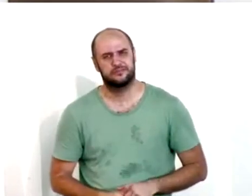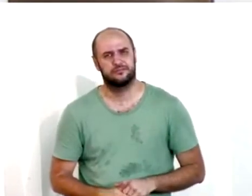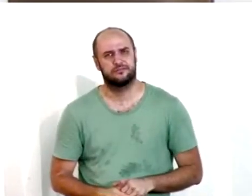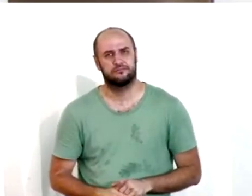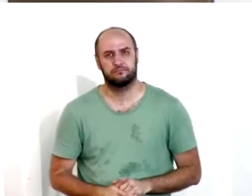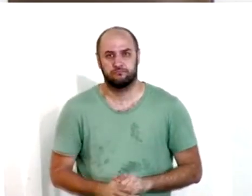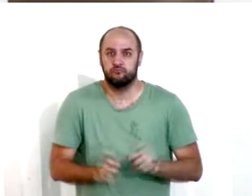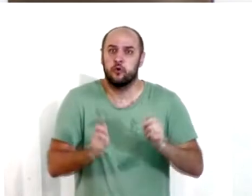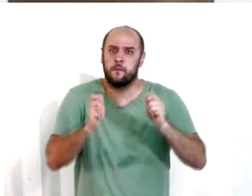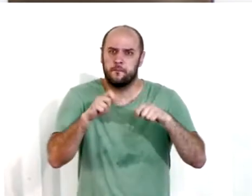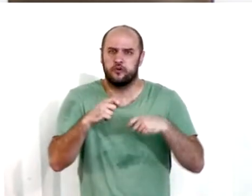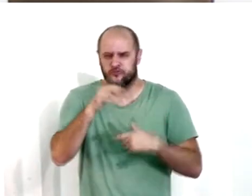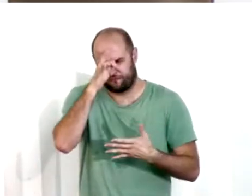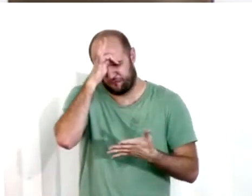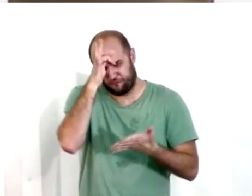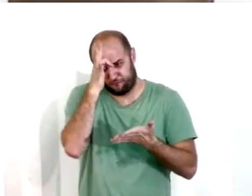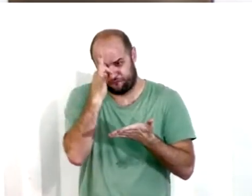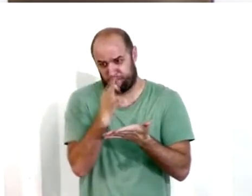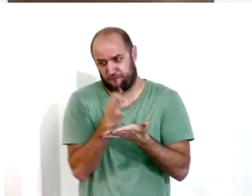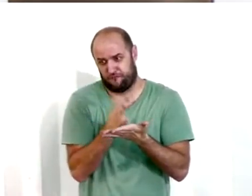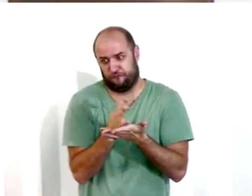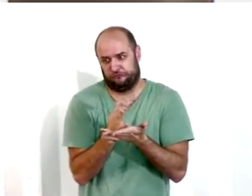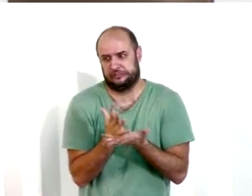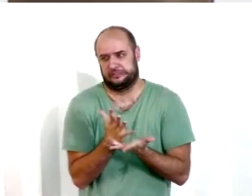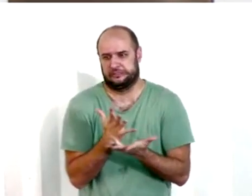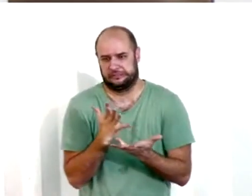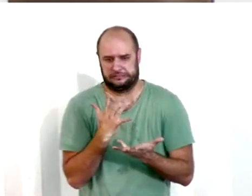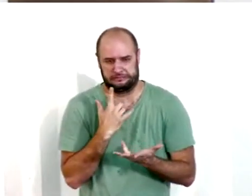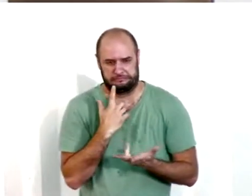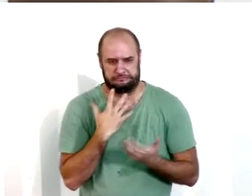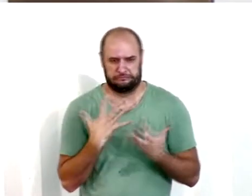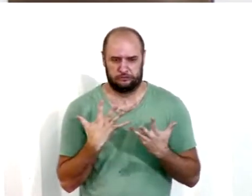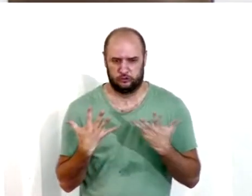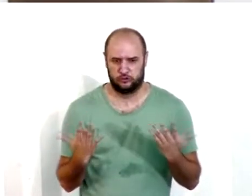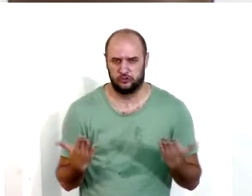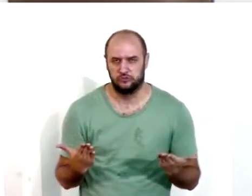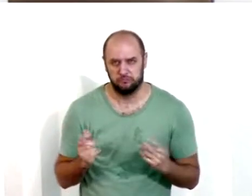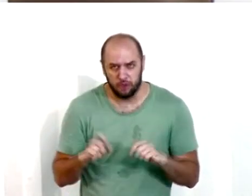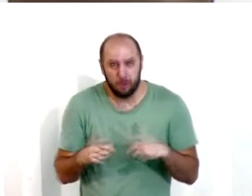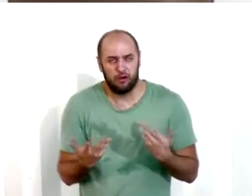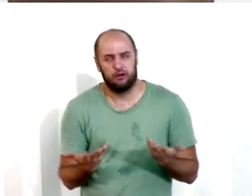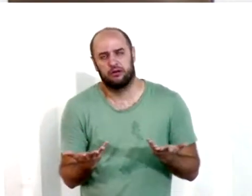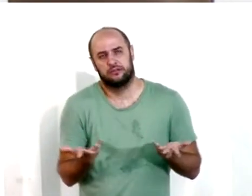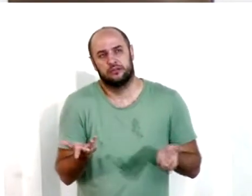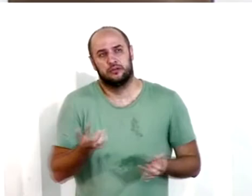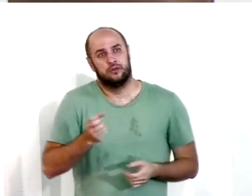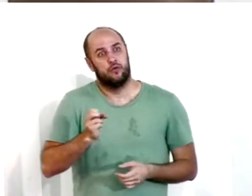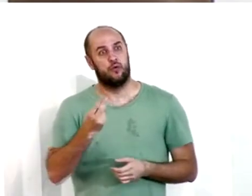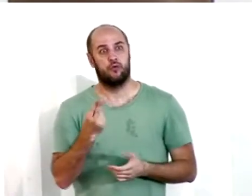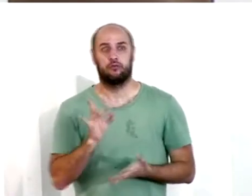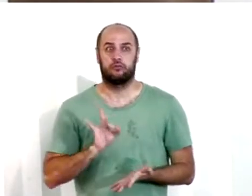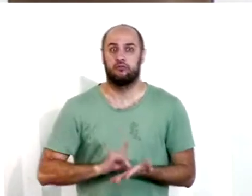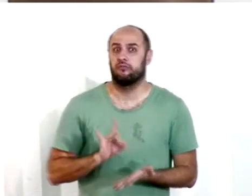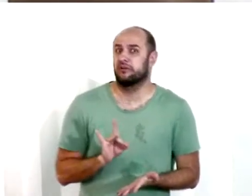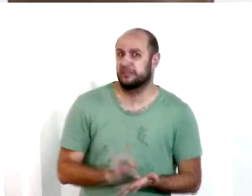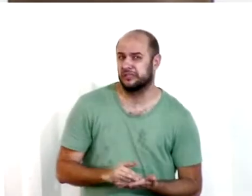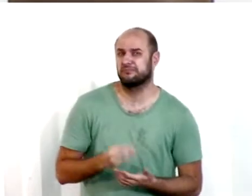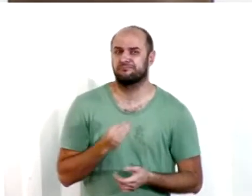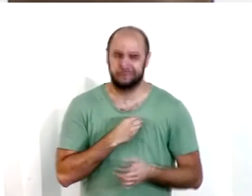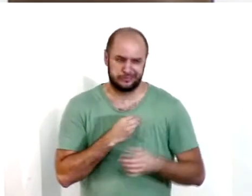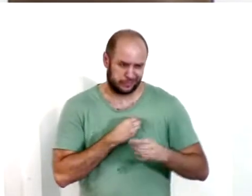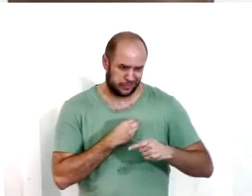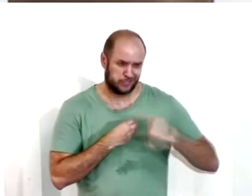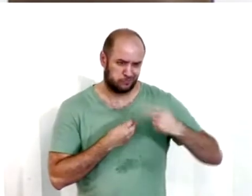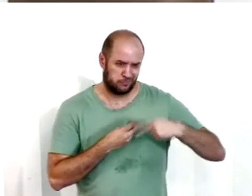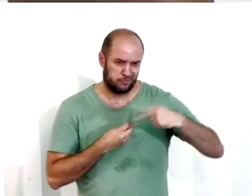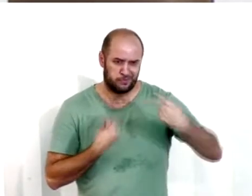pode fraquejar na fé, você pode falhar no percurso da sua caminhada, você pode de fato cometer alguns pecados